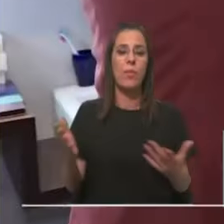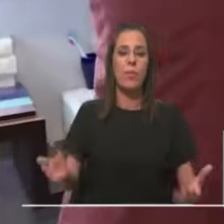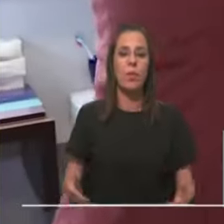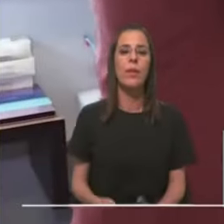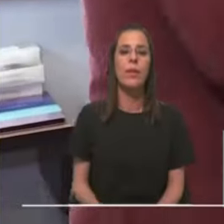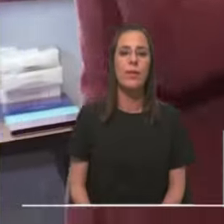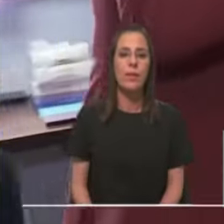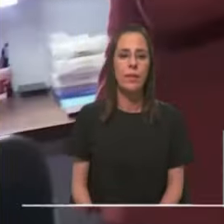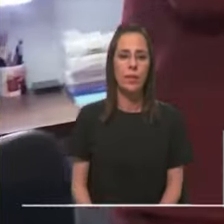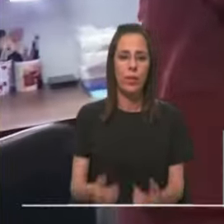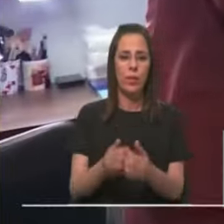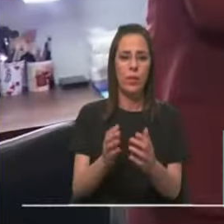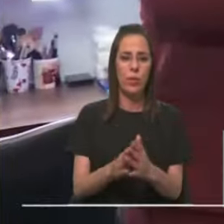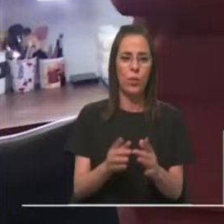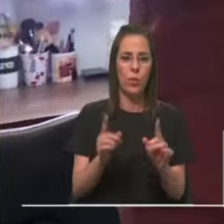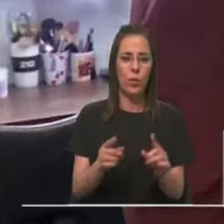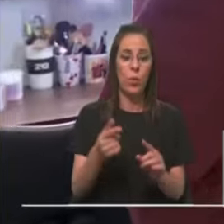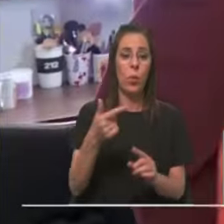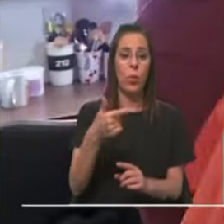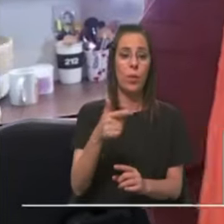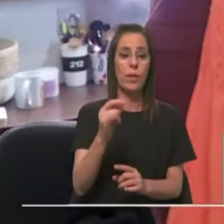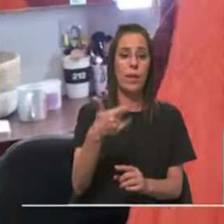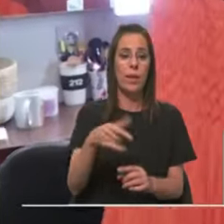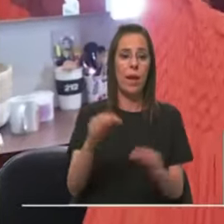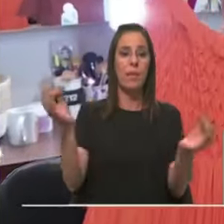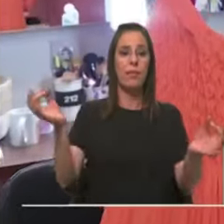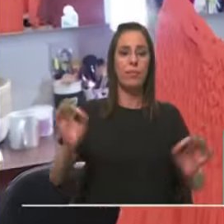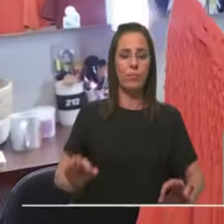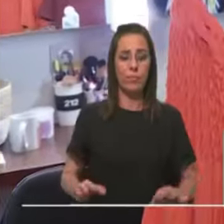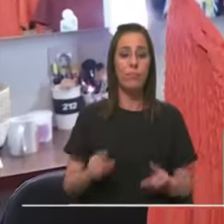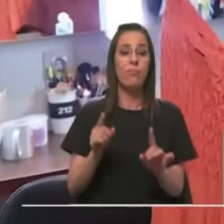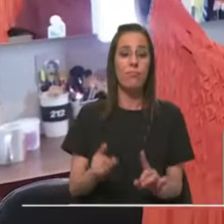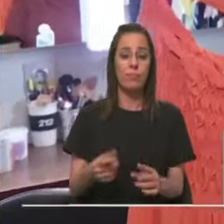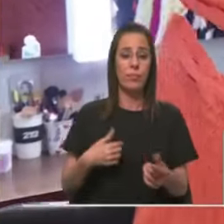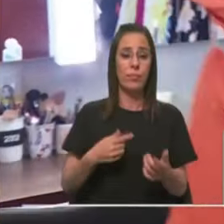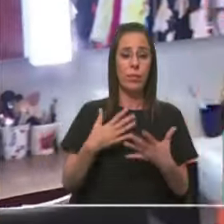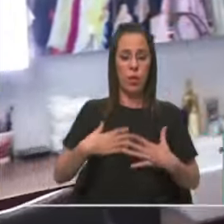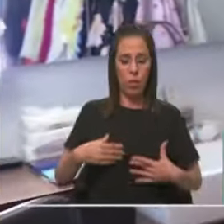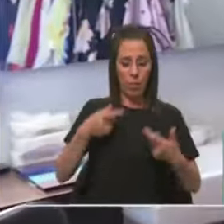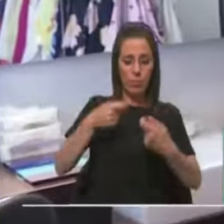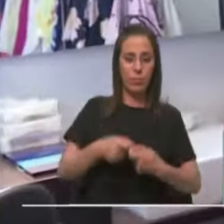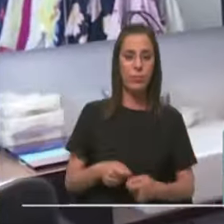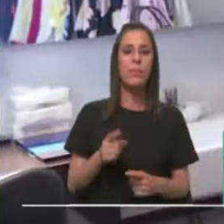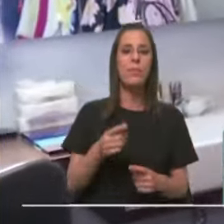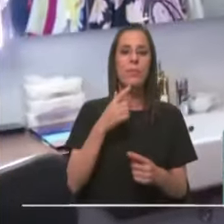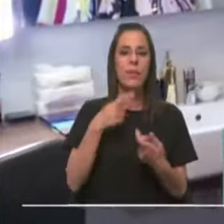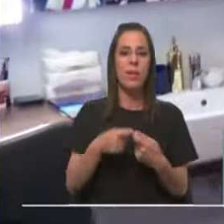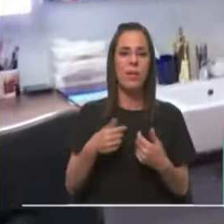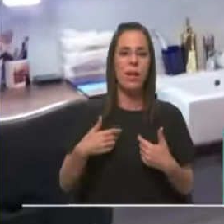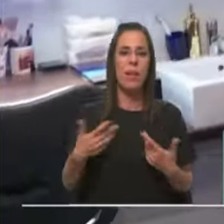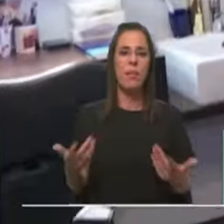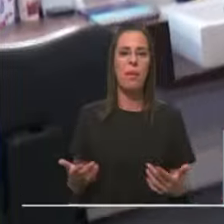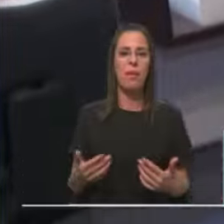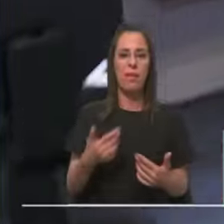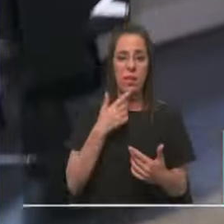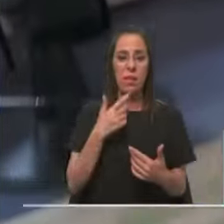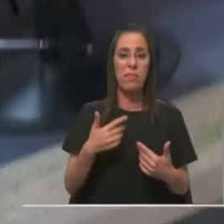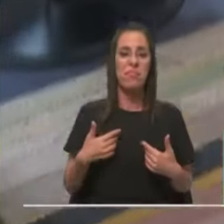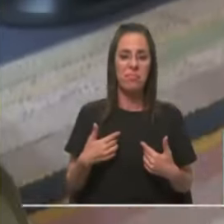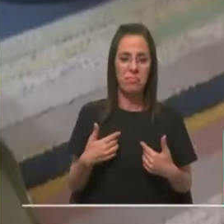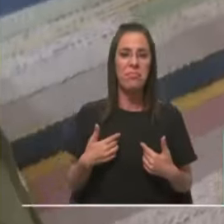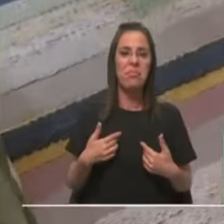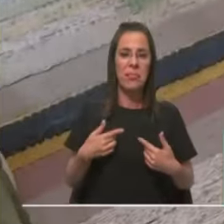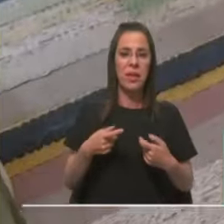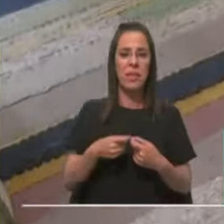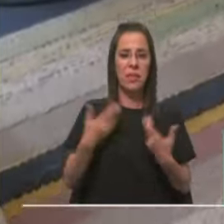aqui, tudo onde o Tiago Batista, que é quem nos coordena o guarda-roupa. Olha, este até me ficava bem a mim, digo-vos eu,